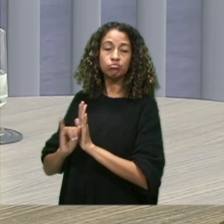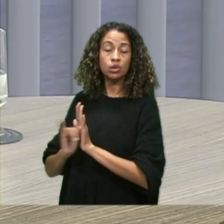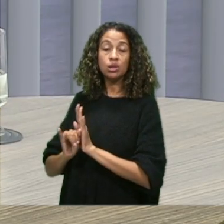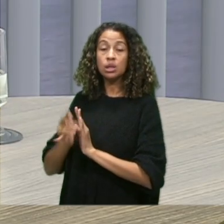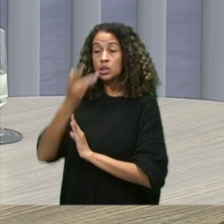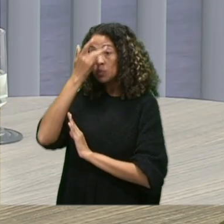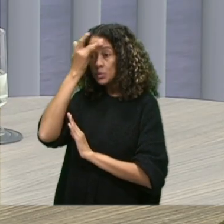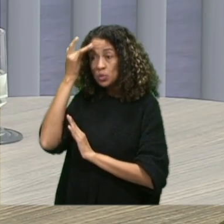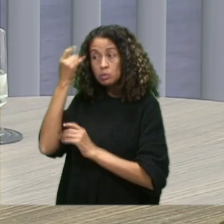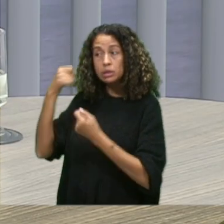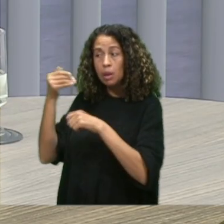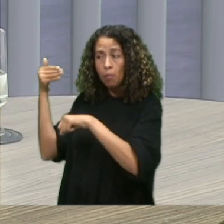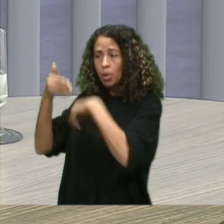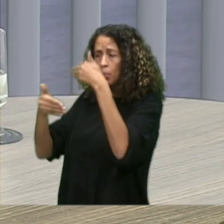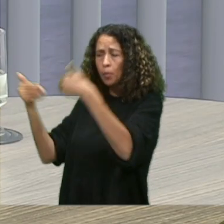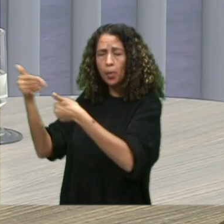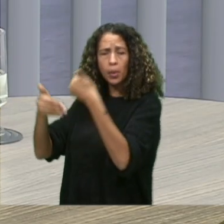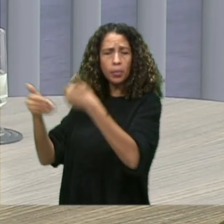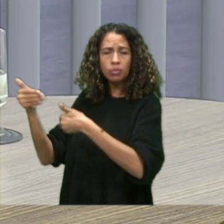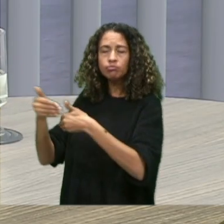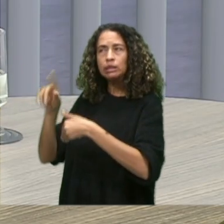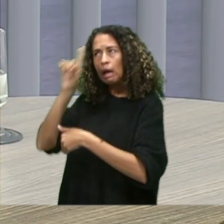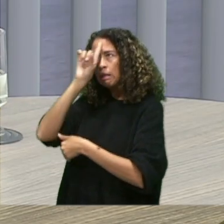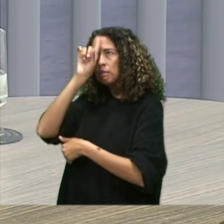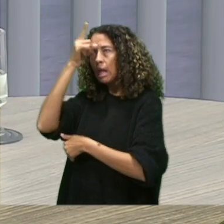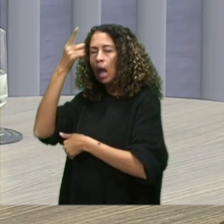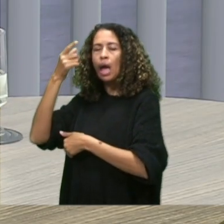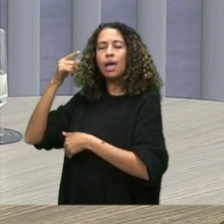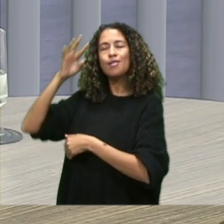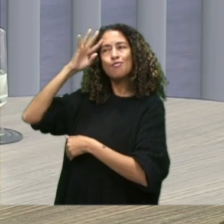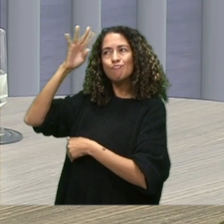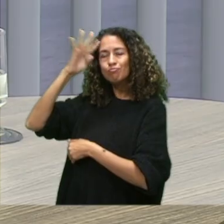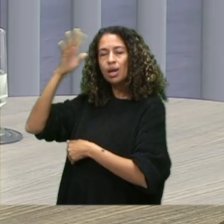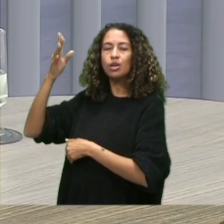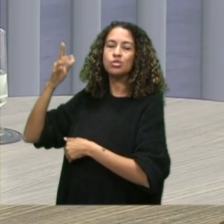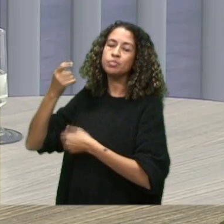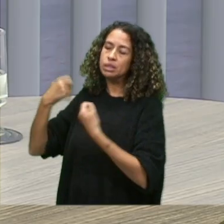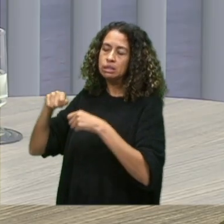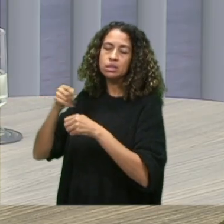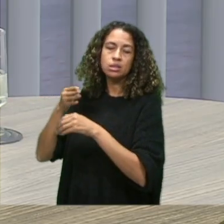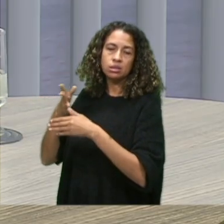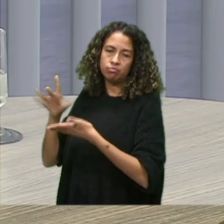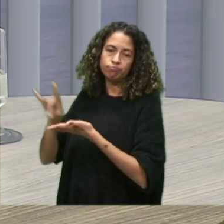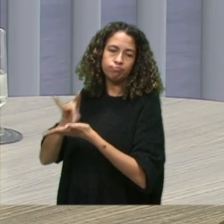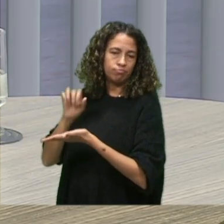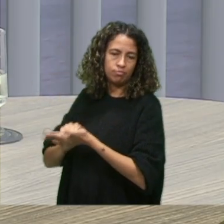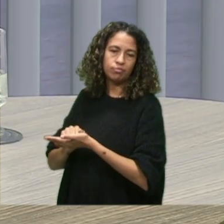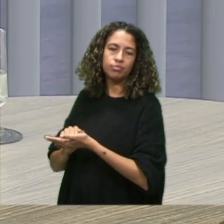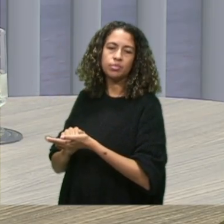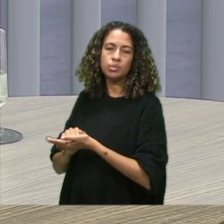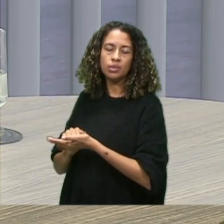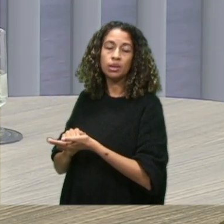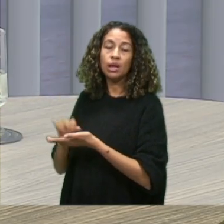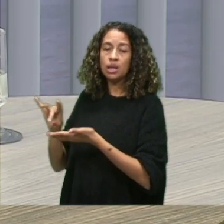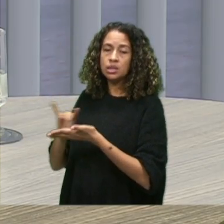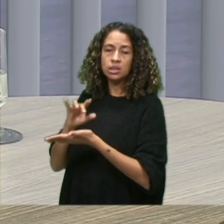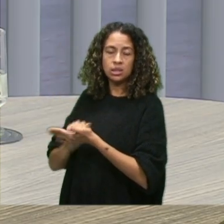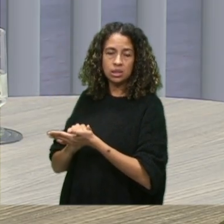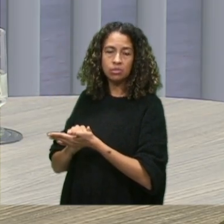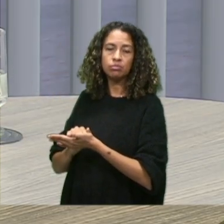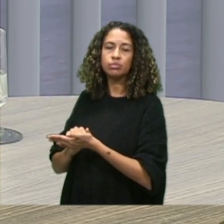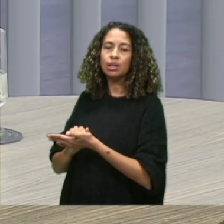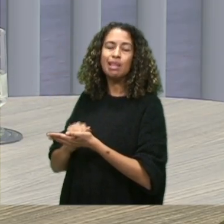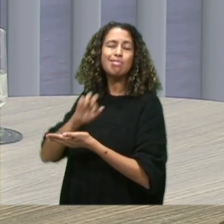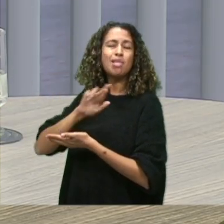precisam mesmo participar, quem tem uma ideia tem que se inscrever, porque a inscrição tem várias coisas, não é